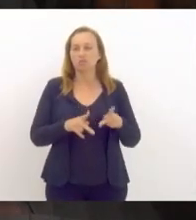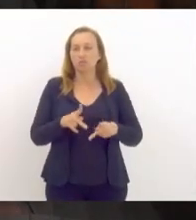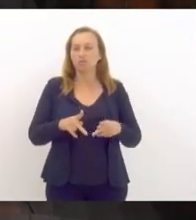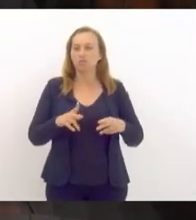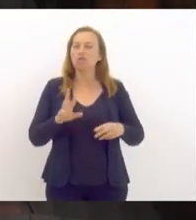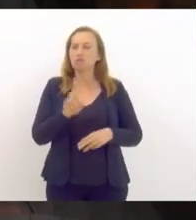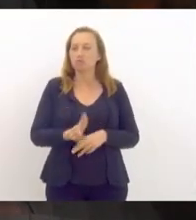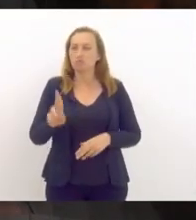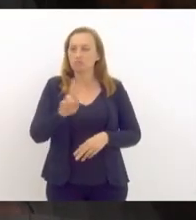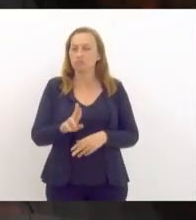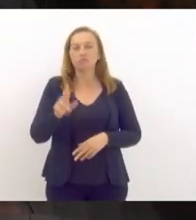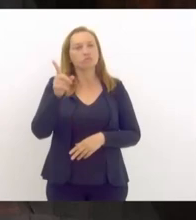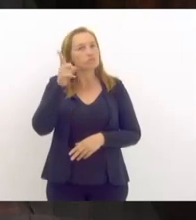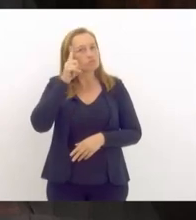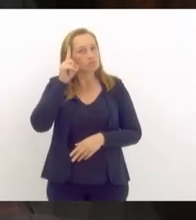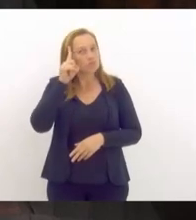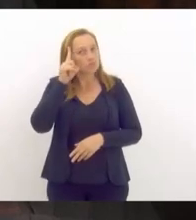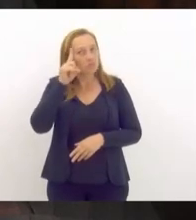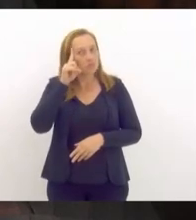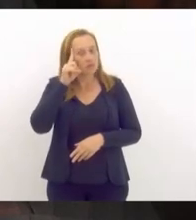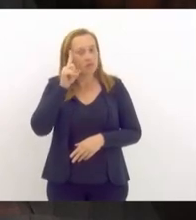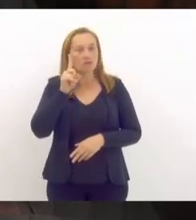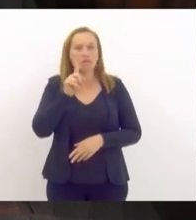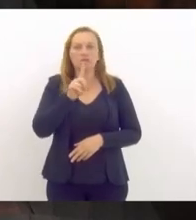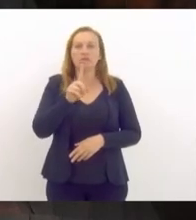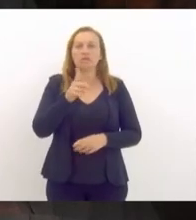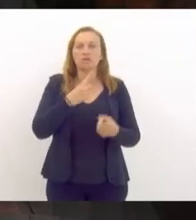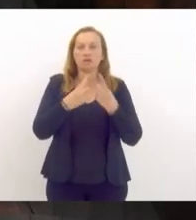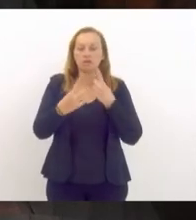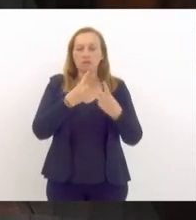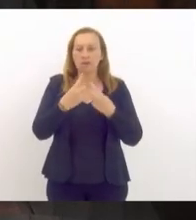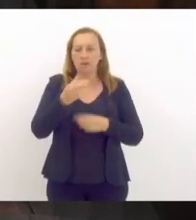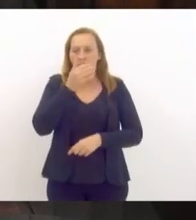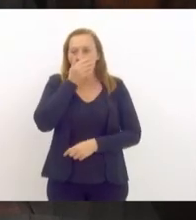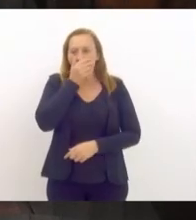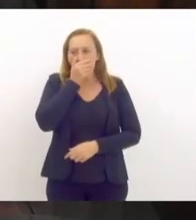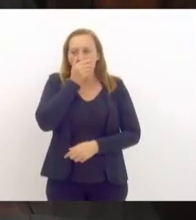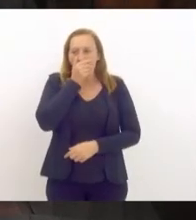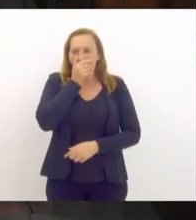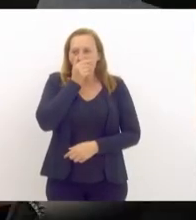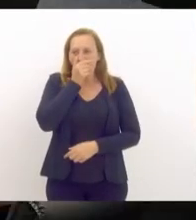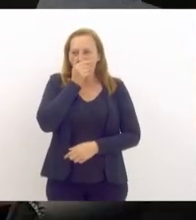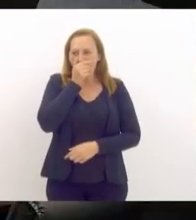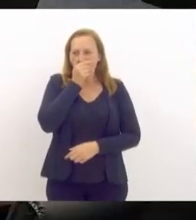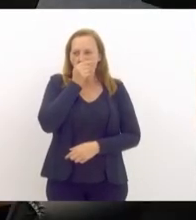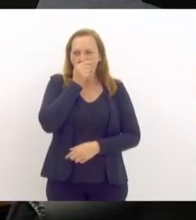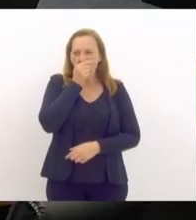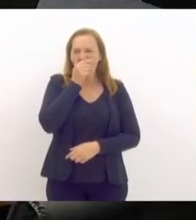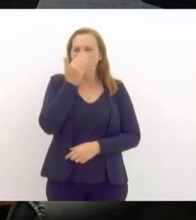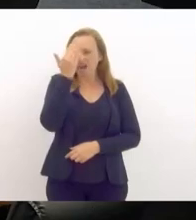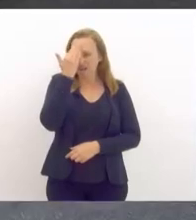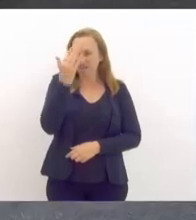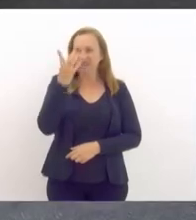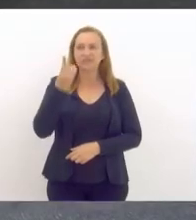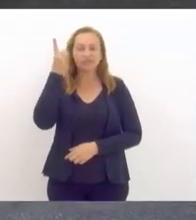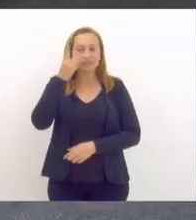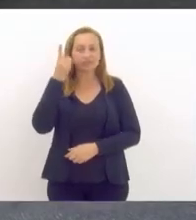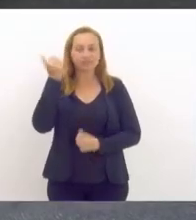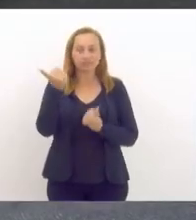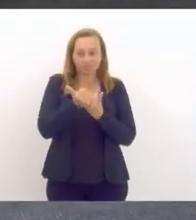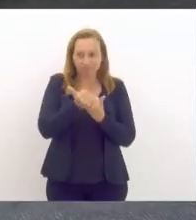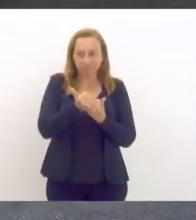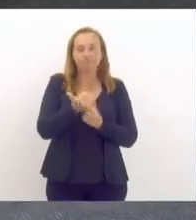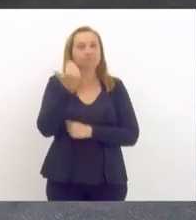é usuário diariamente daquela rodovia detalhe Obrigado pelo apoio